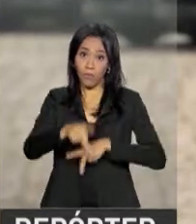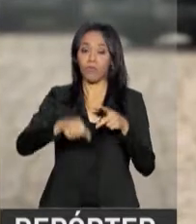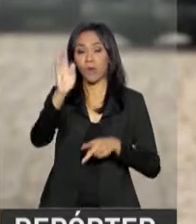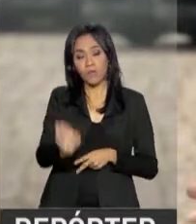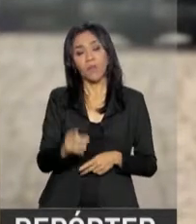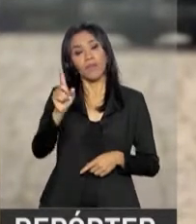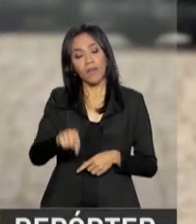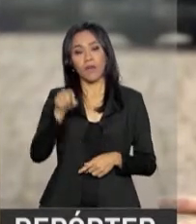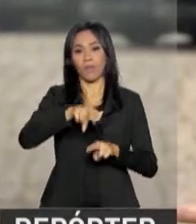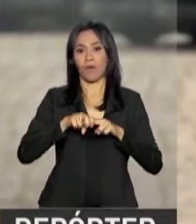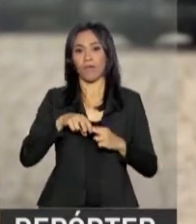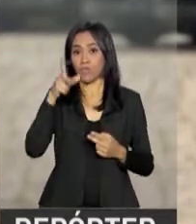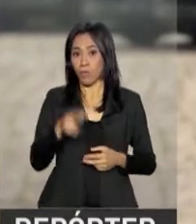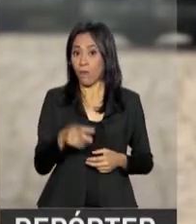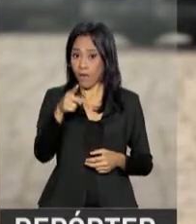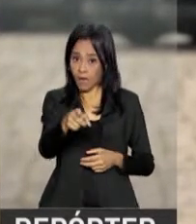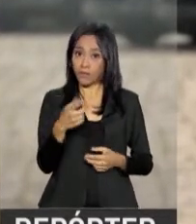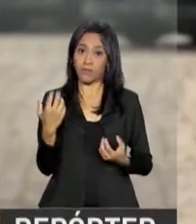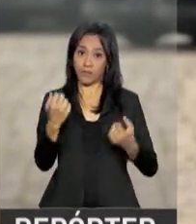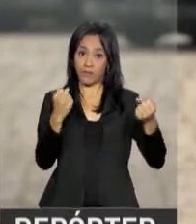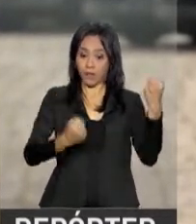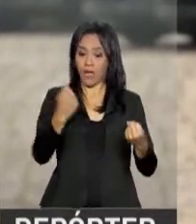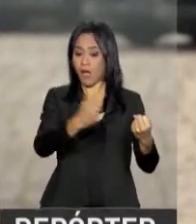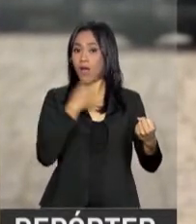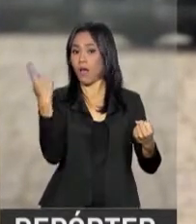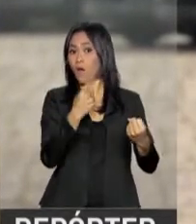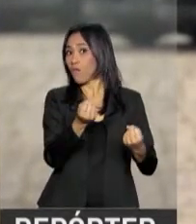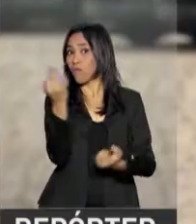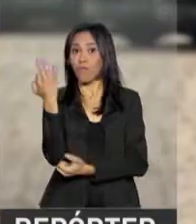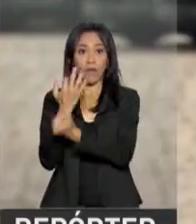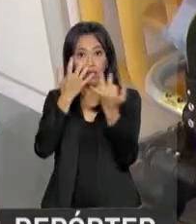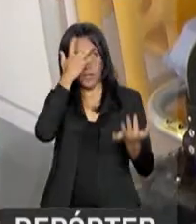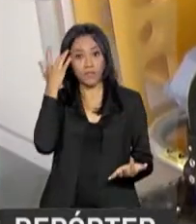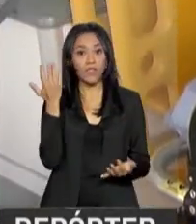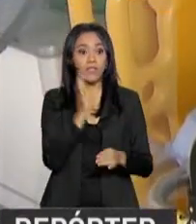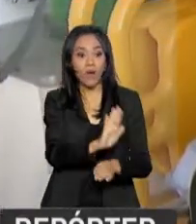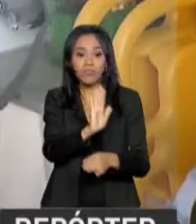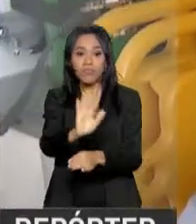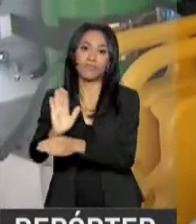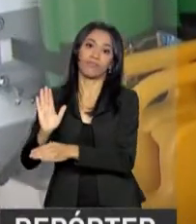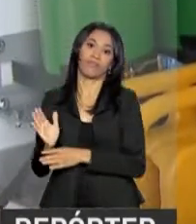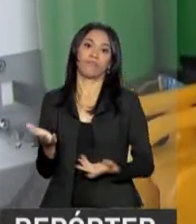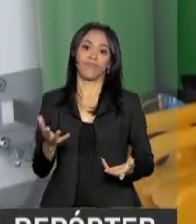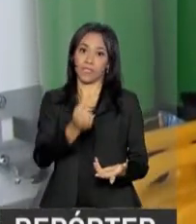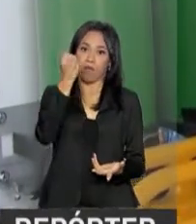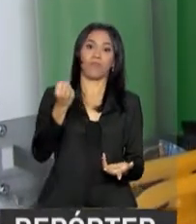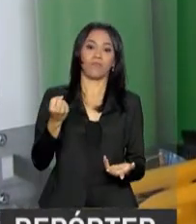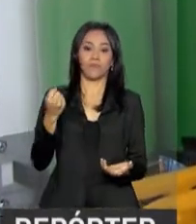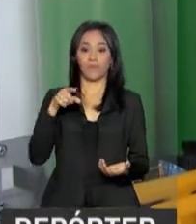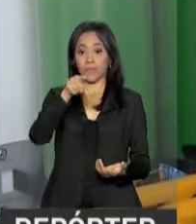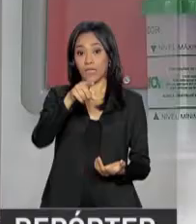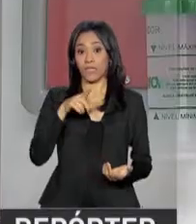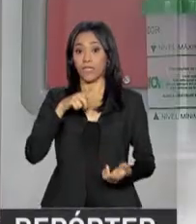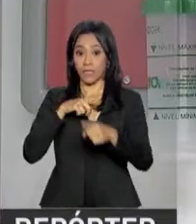atendimento de ambulâncias como estas que muitas vidas são salvas diariamente além dos itens obrigatórios com uma maca com